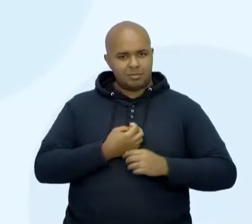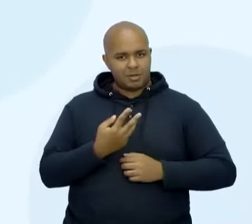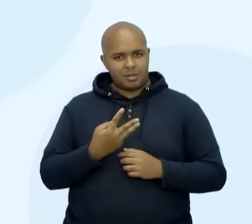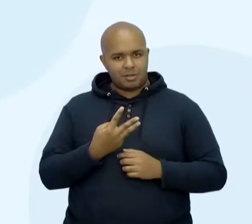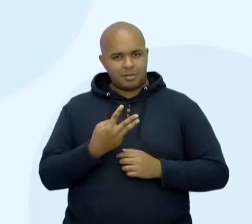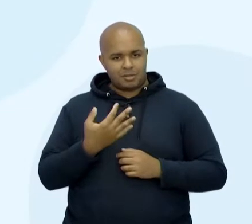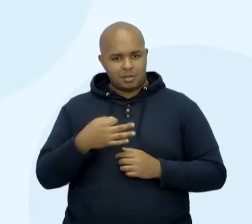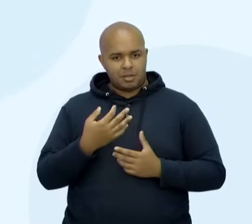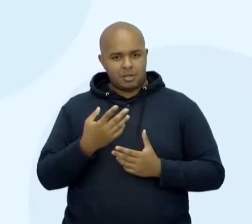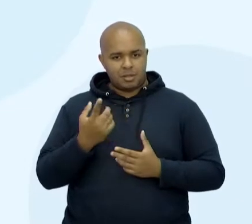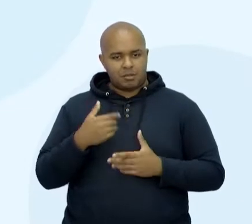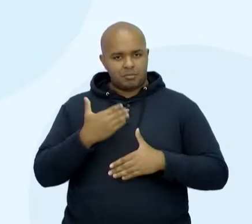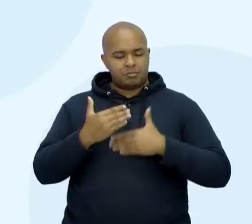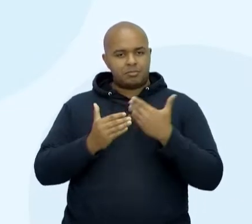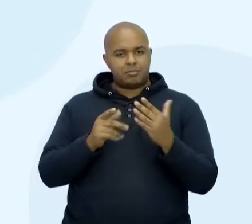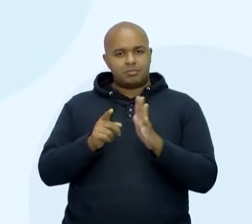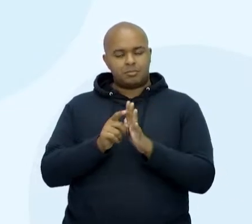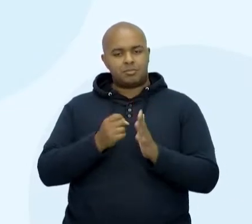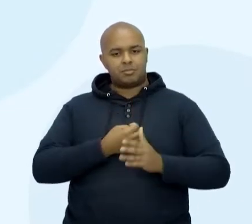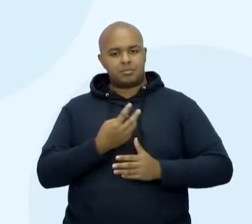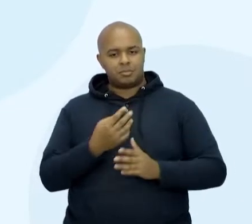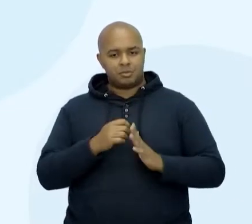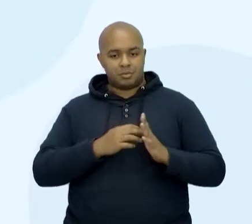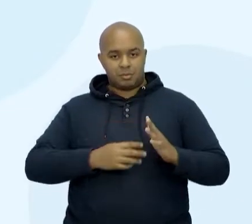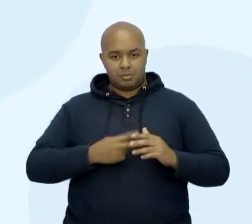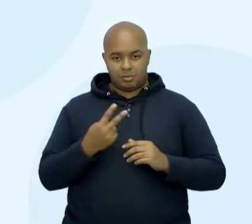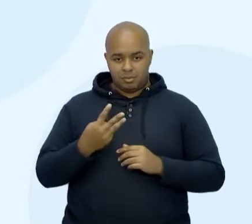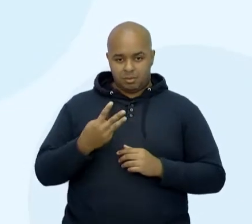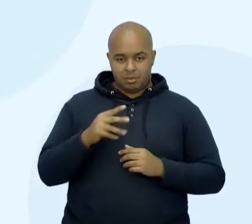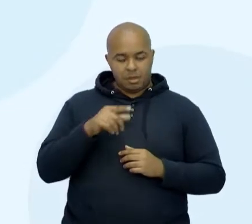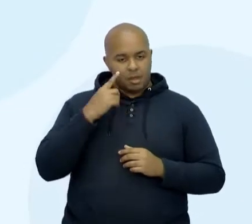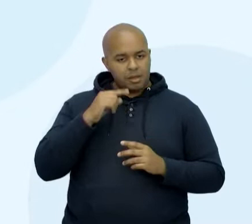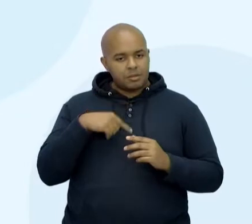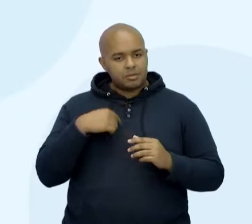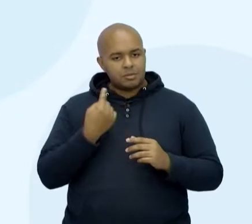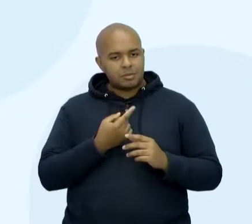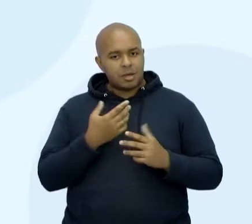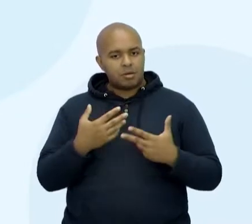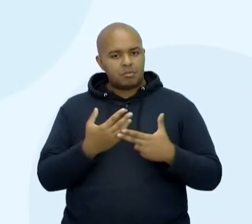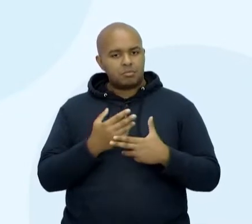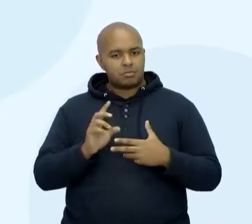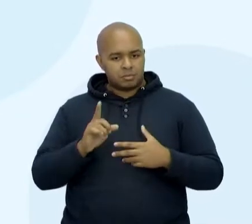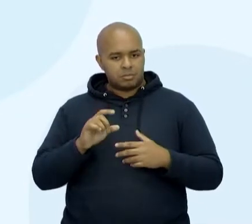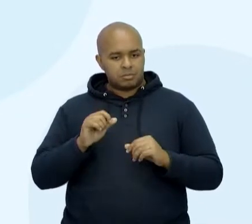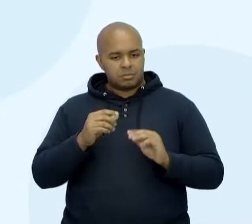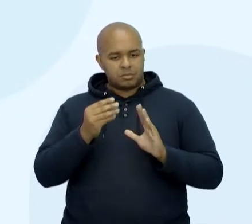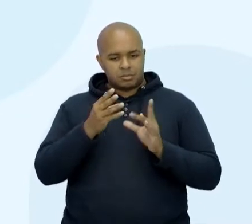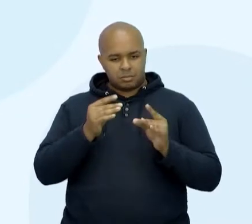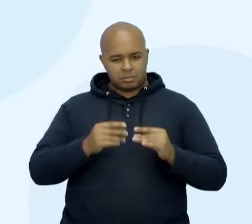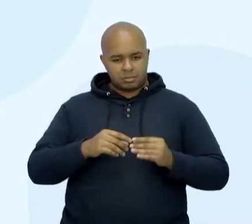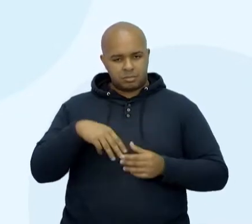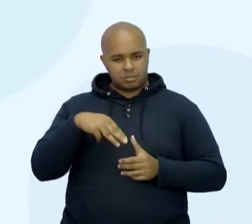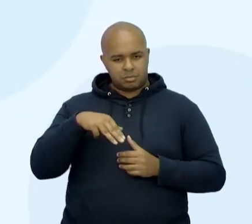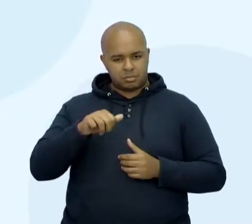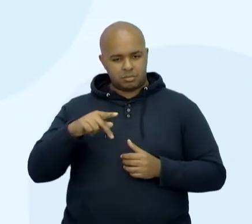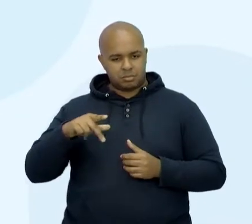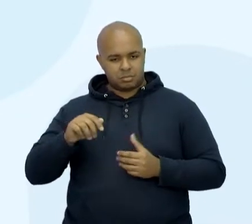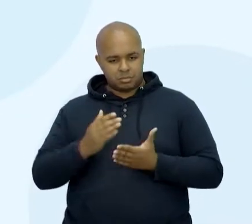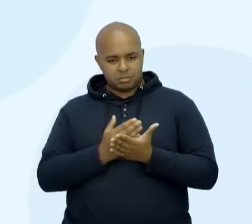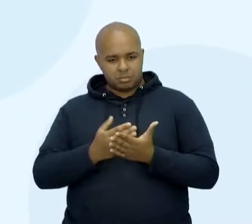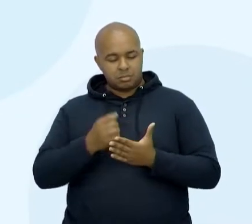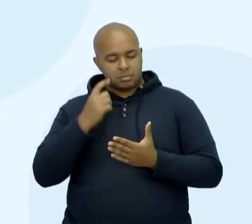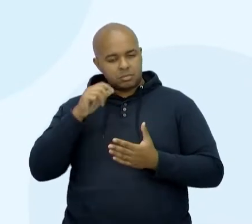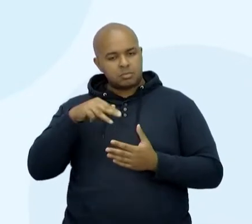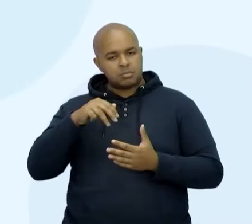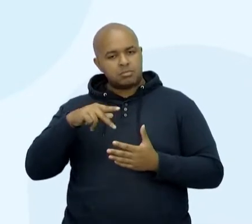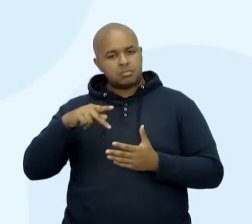né, para desenvolvimento 3 da atividade 3, é uma situação-problema que está descrita no mapa, tá?